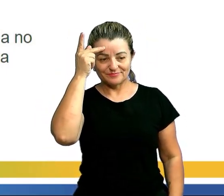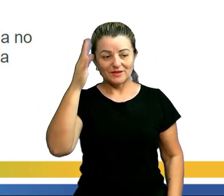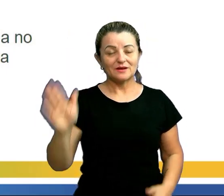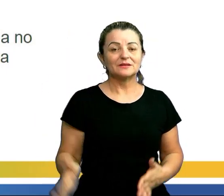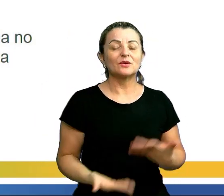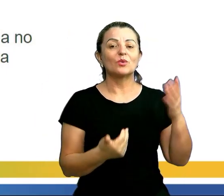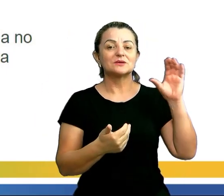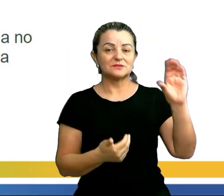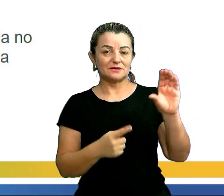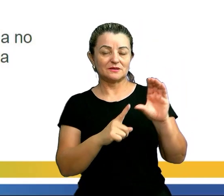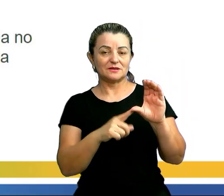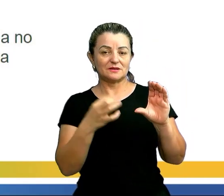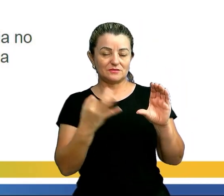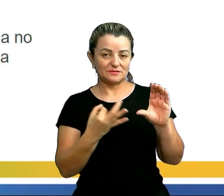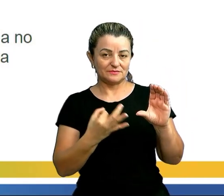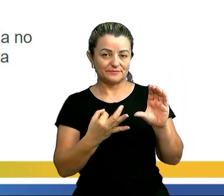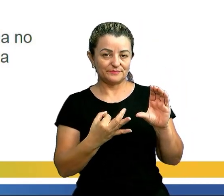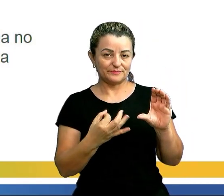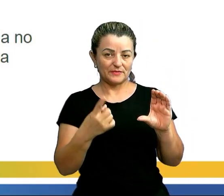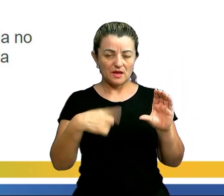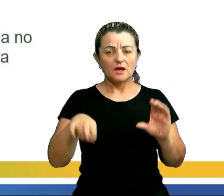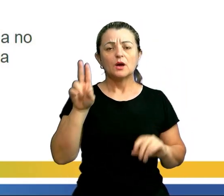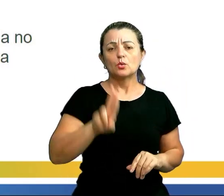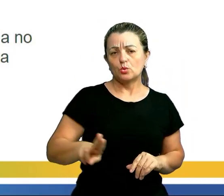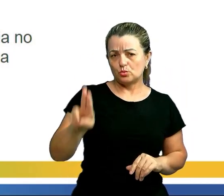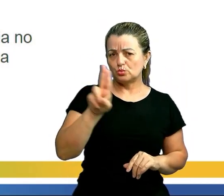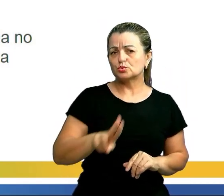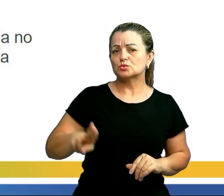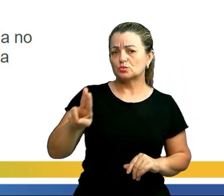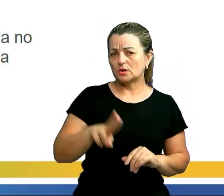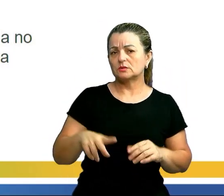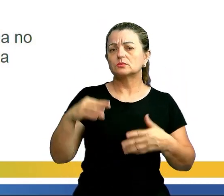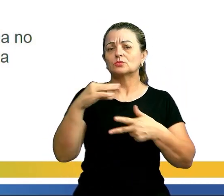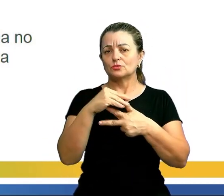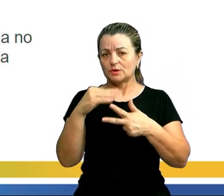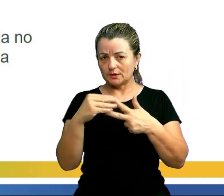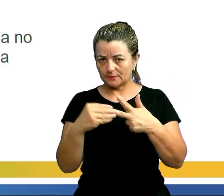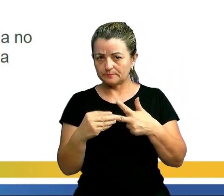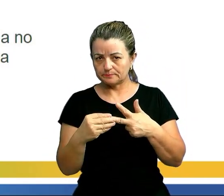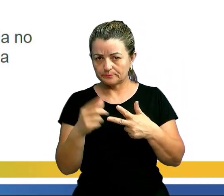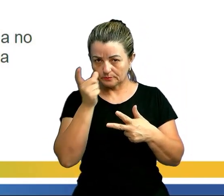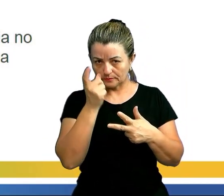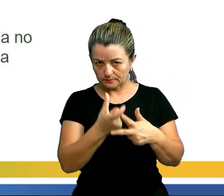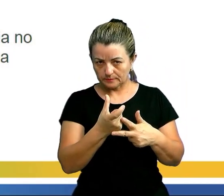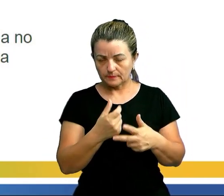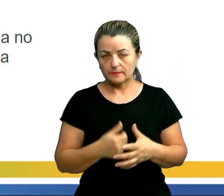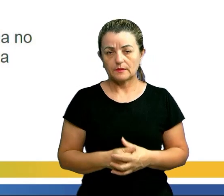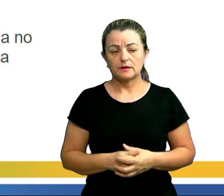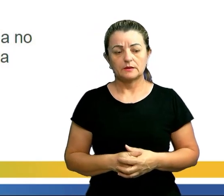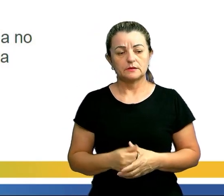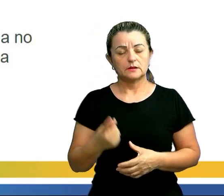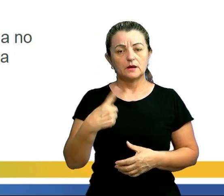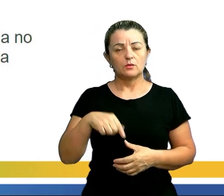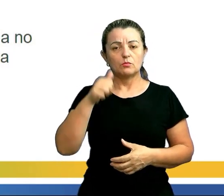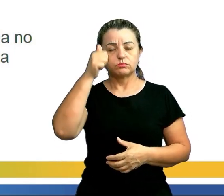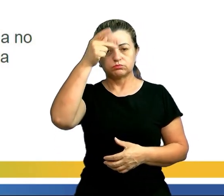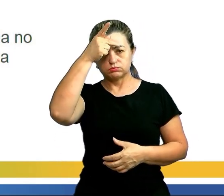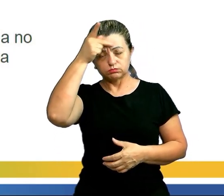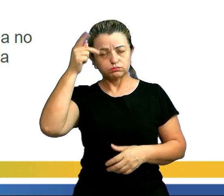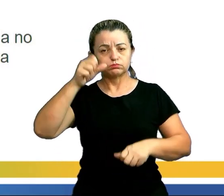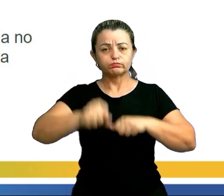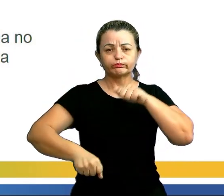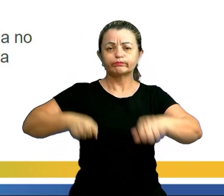alternativa C. Ok? Isso aqui é muito usual no Enem, presta bem atenção nisso, tá? Vamos ver aqui. Um ciclista costuma